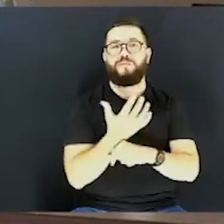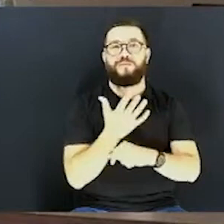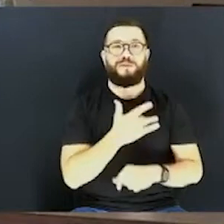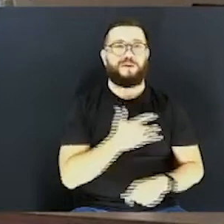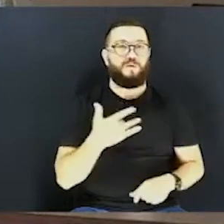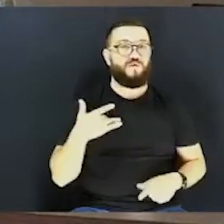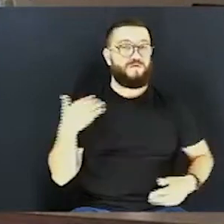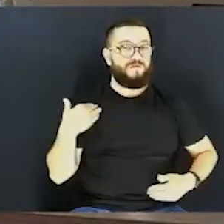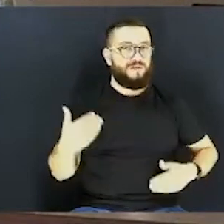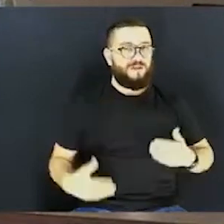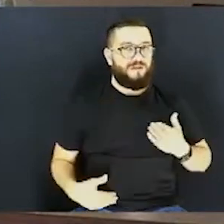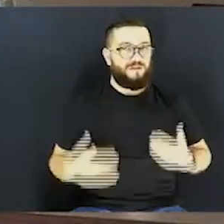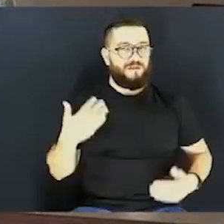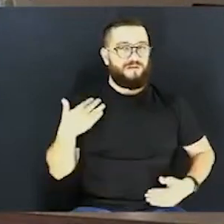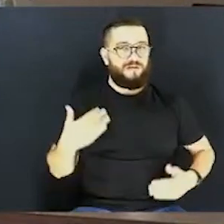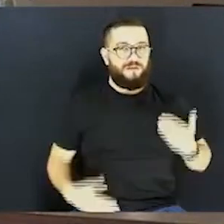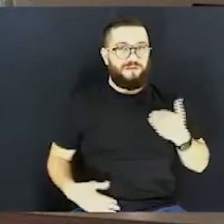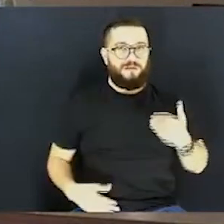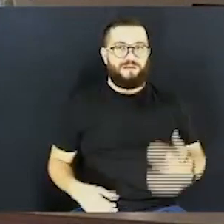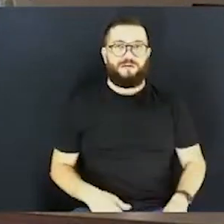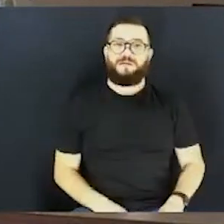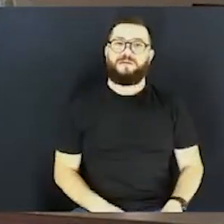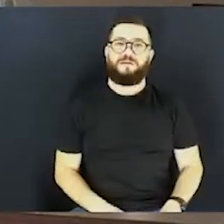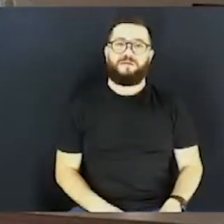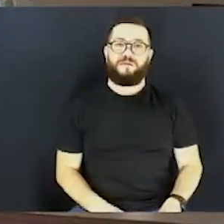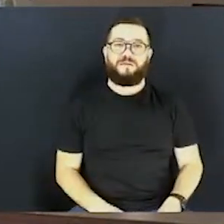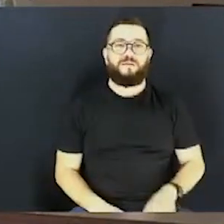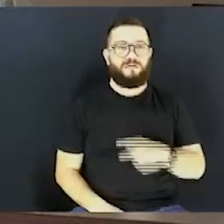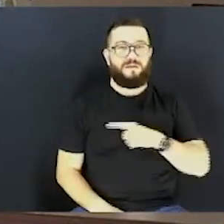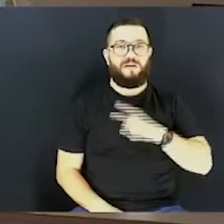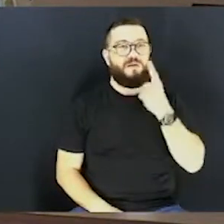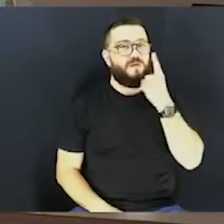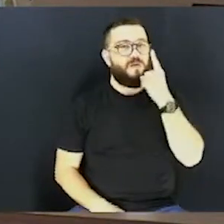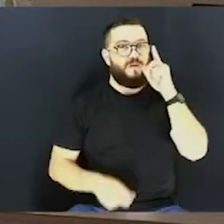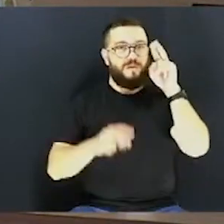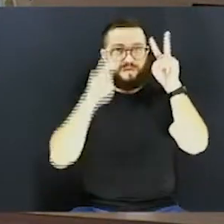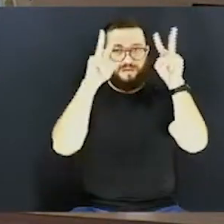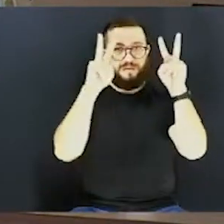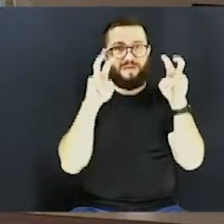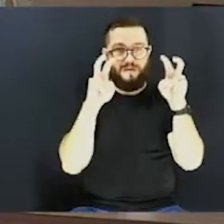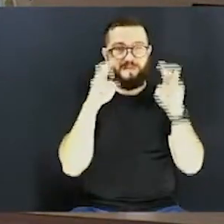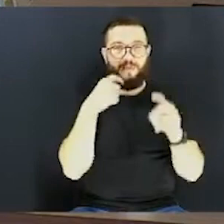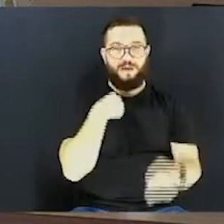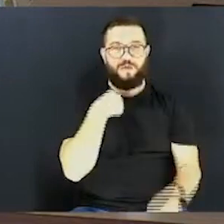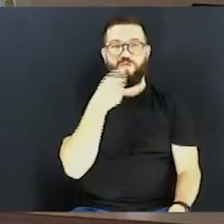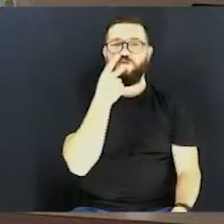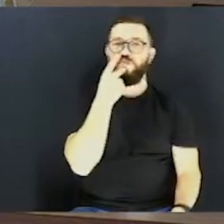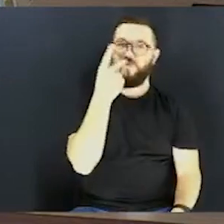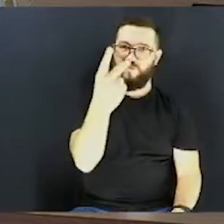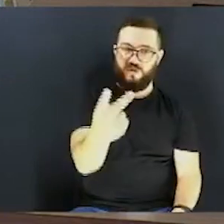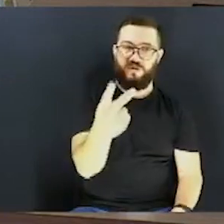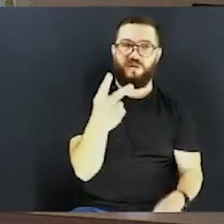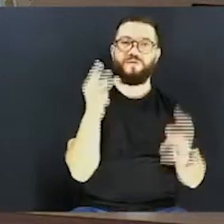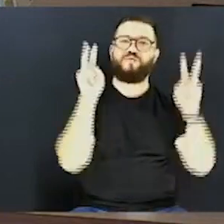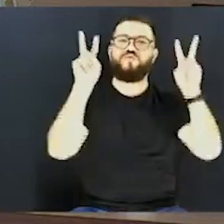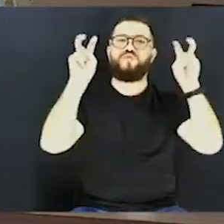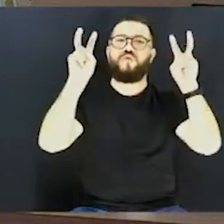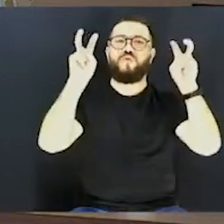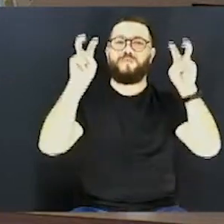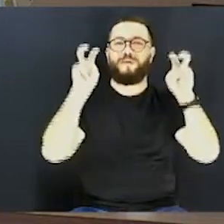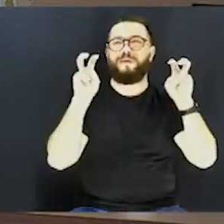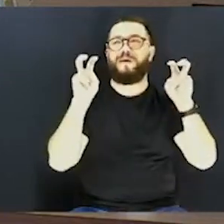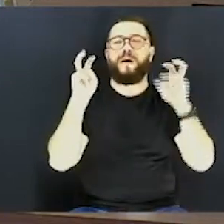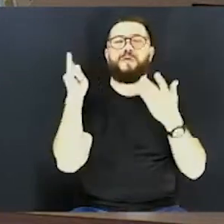O primeiro é com relação a um tema que eu comentei recentemente aqui na Câmara Municipal, que é com relação à investigação de crianças com